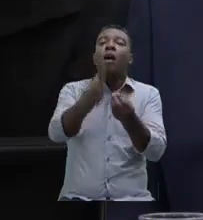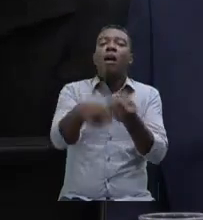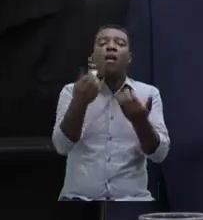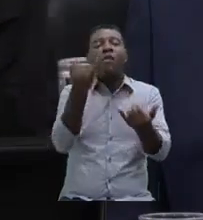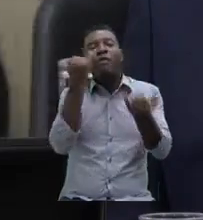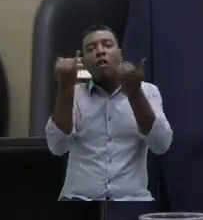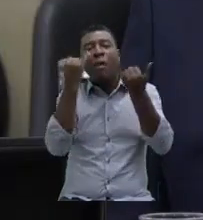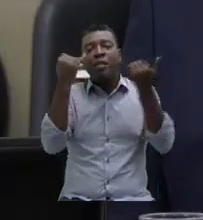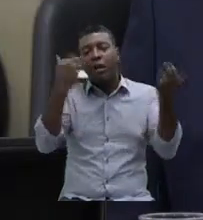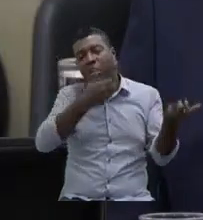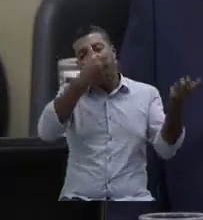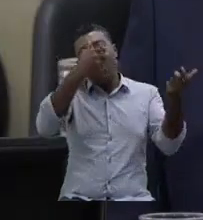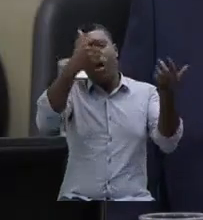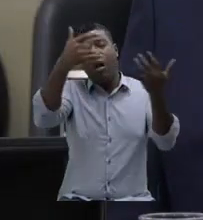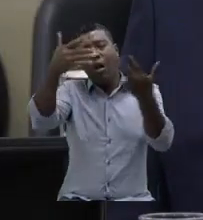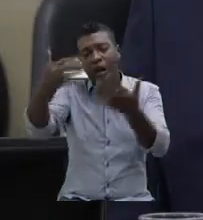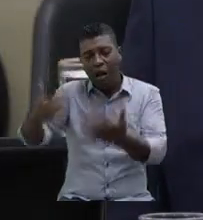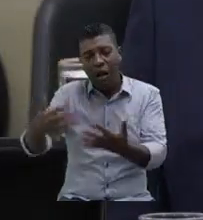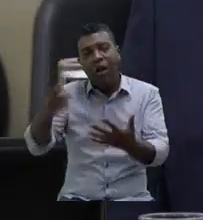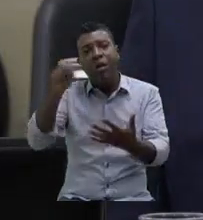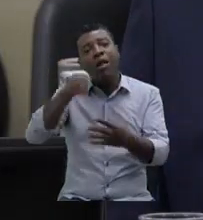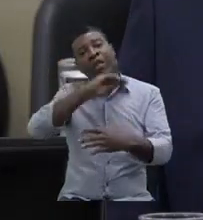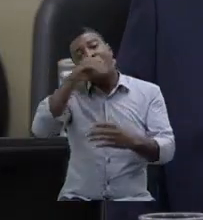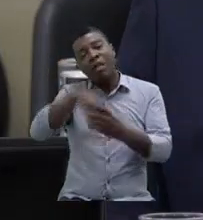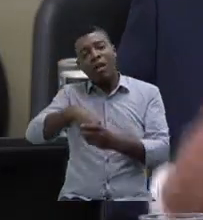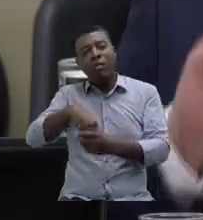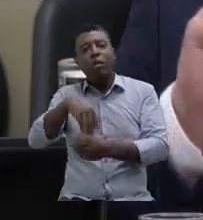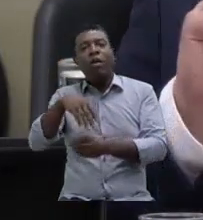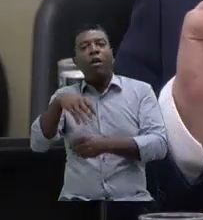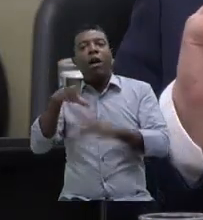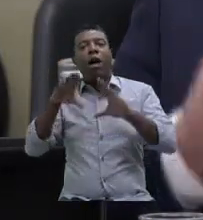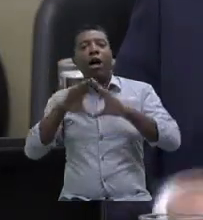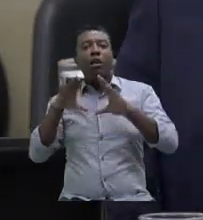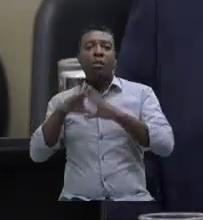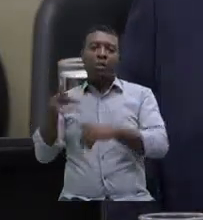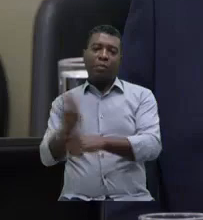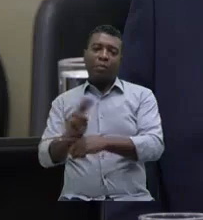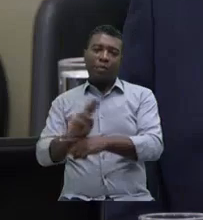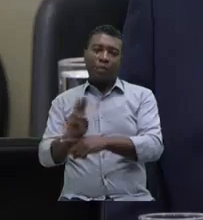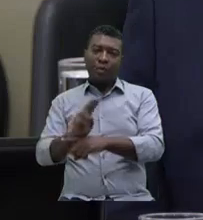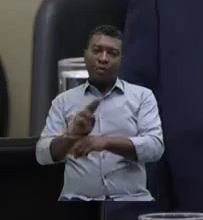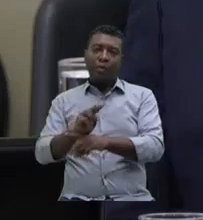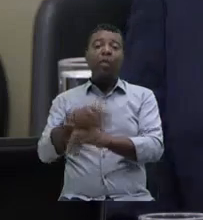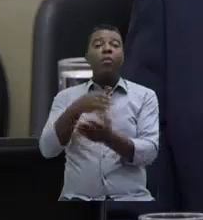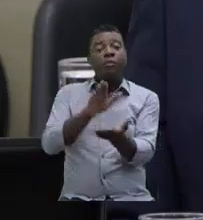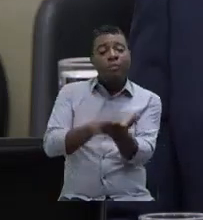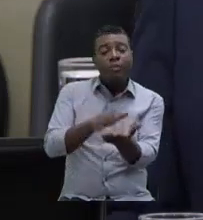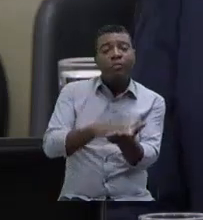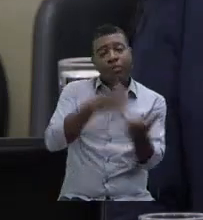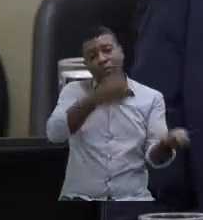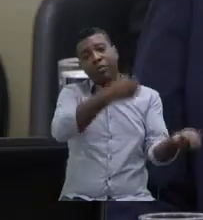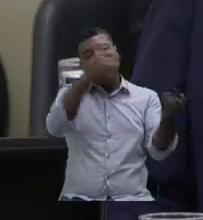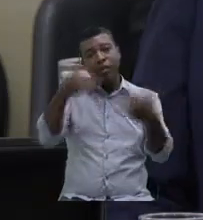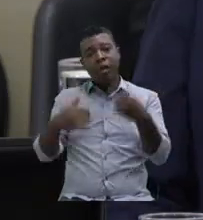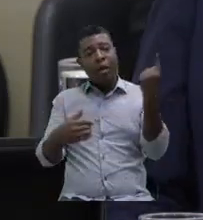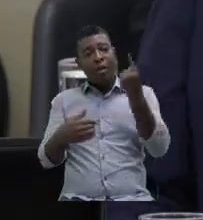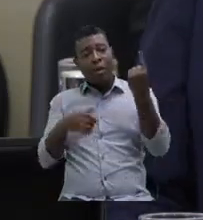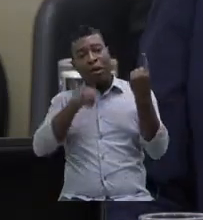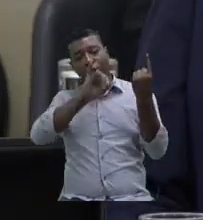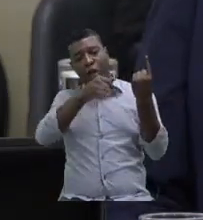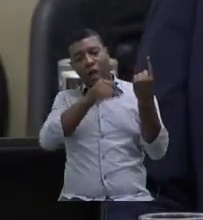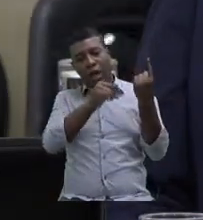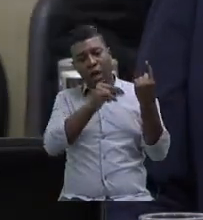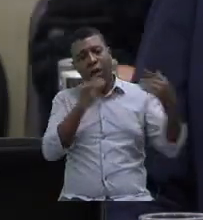Estado de Cultura e Turismo no âmbito da Assembleia Fiscaliza. Prestação de conta, considerando o período de